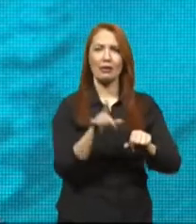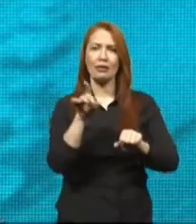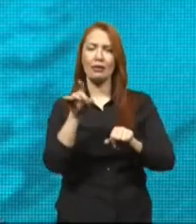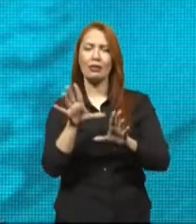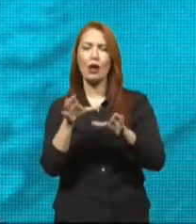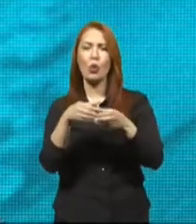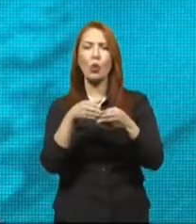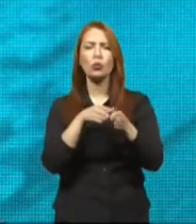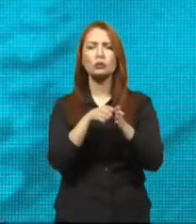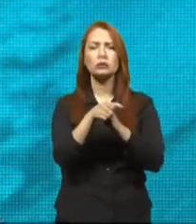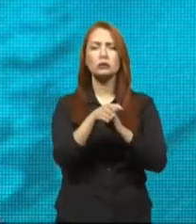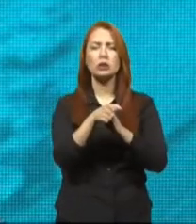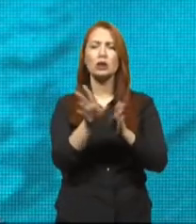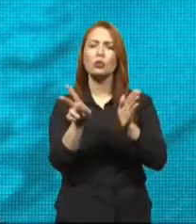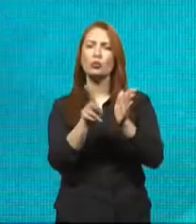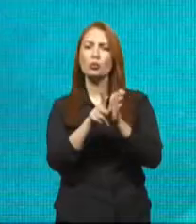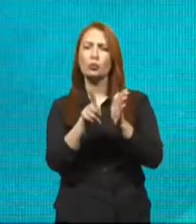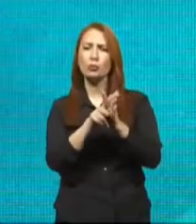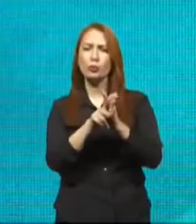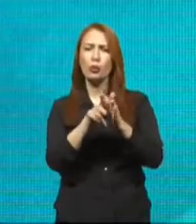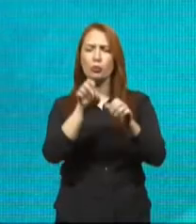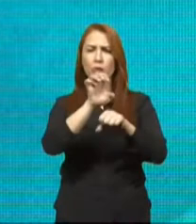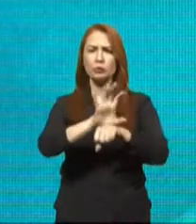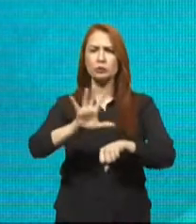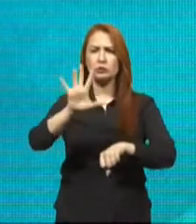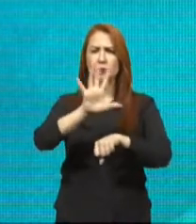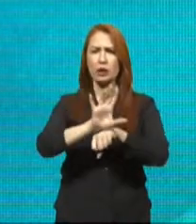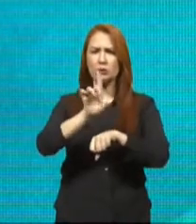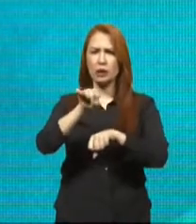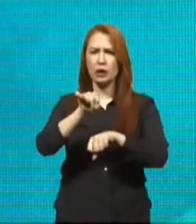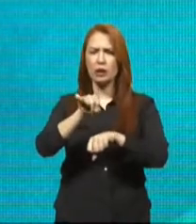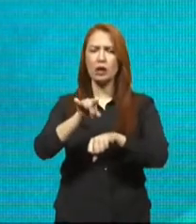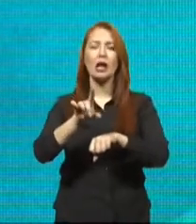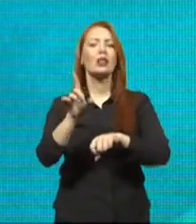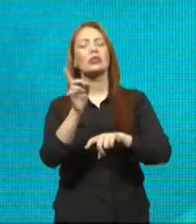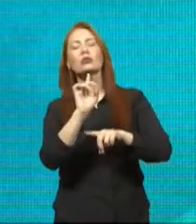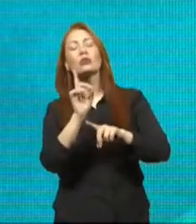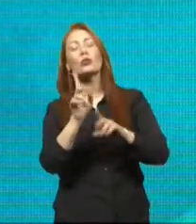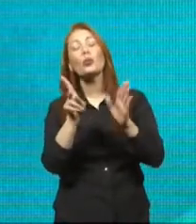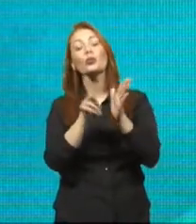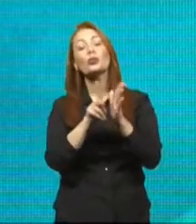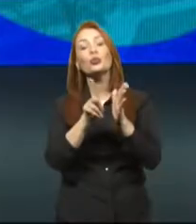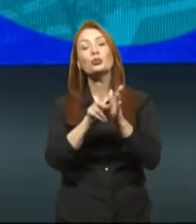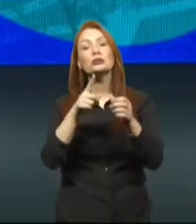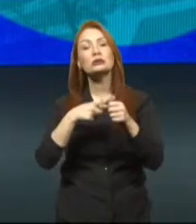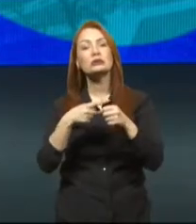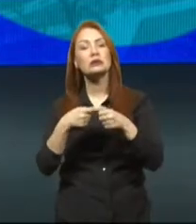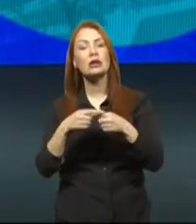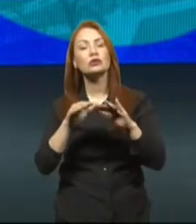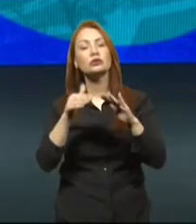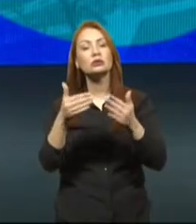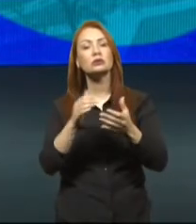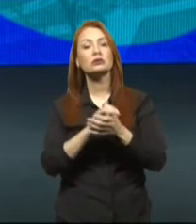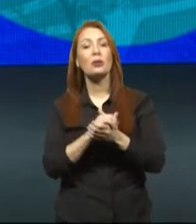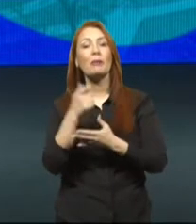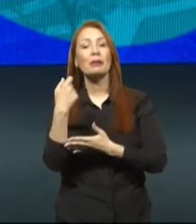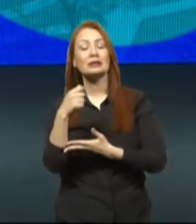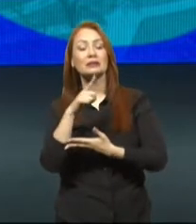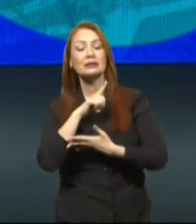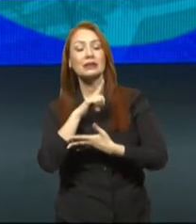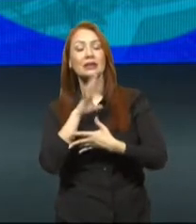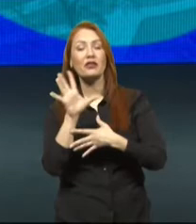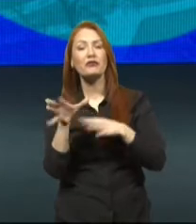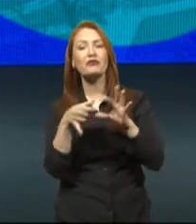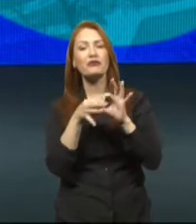Estado? Na verdade, esses conselhos normalmente são municipais. Municipais, entendi. Então, a ONG tem que estar vinculada a algum desses conselhos.